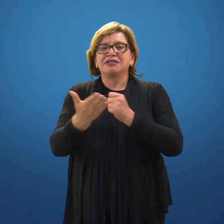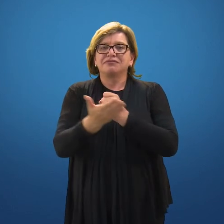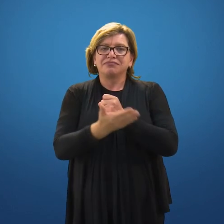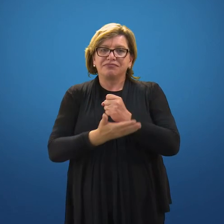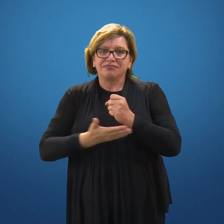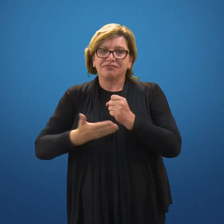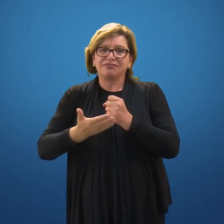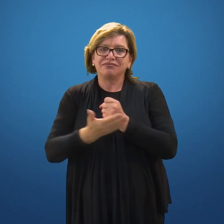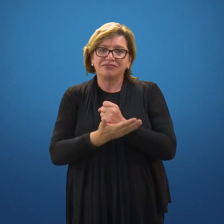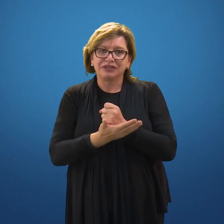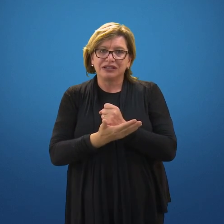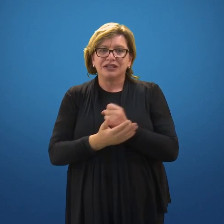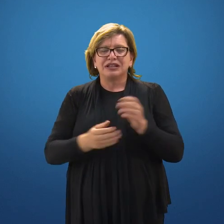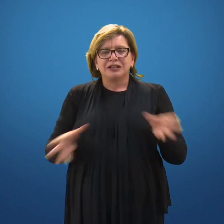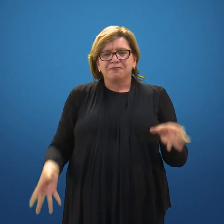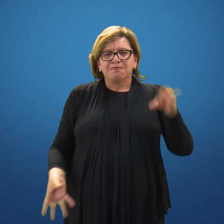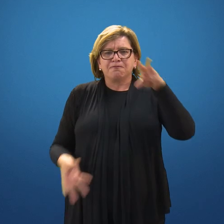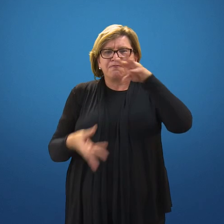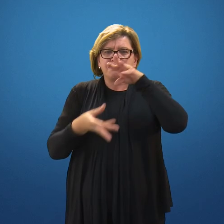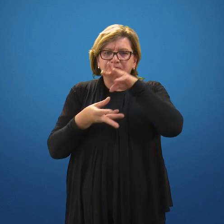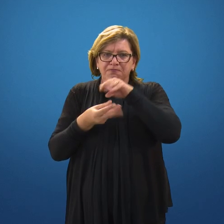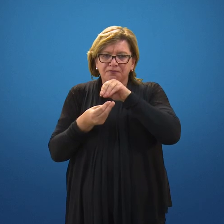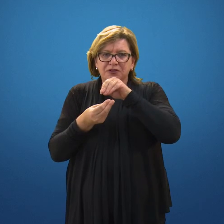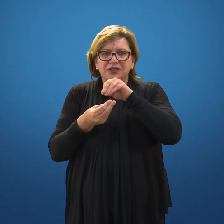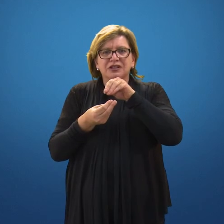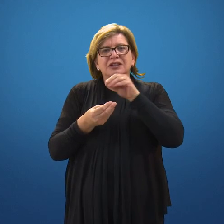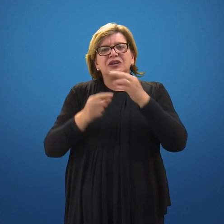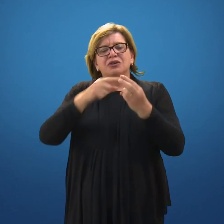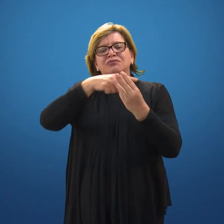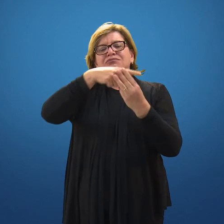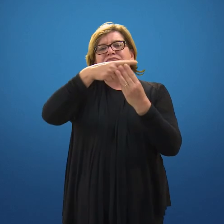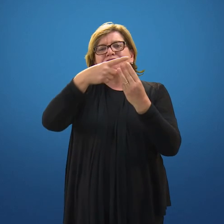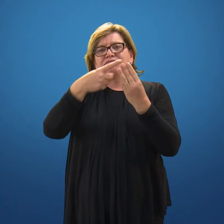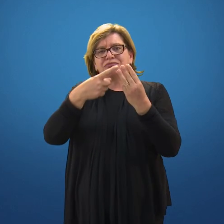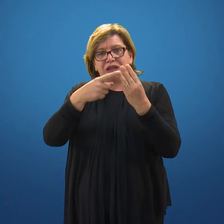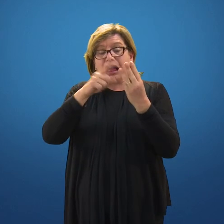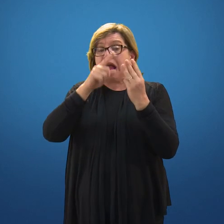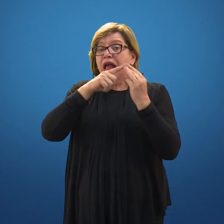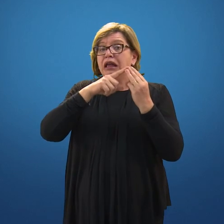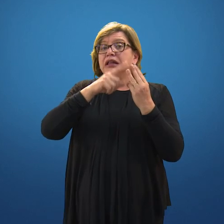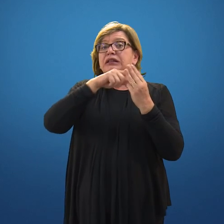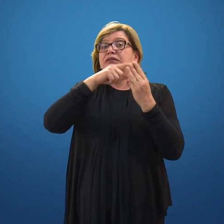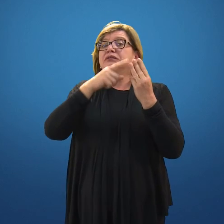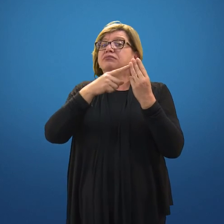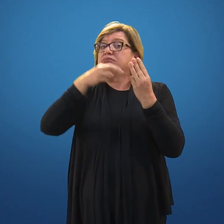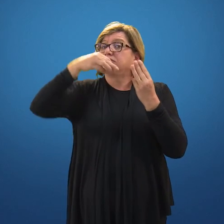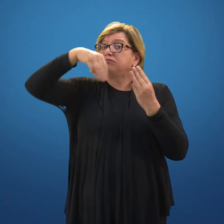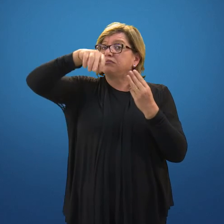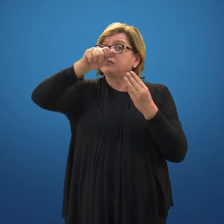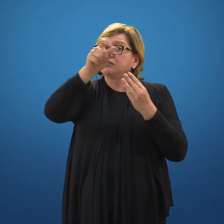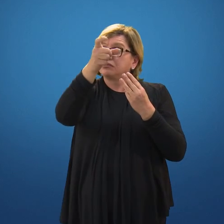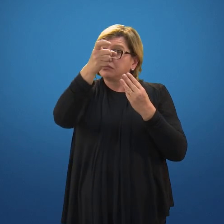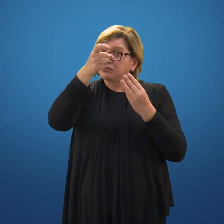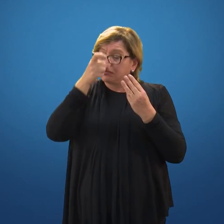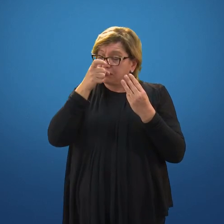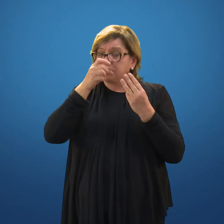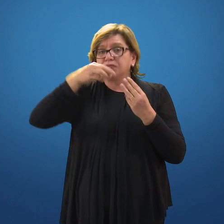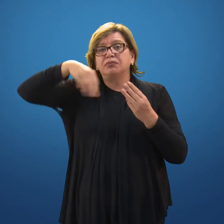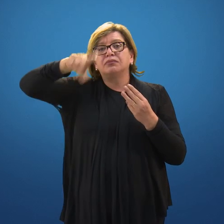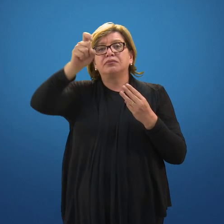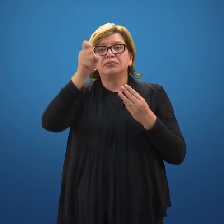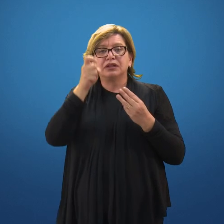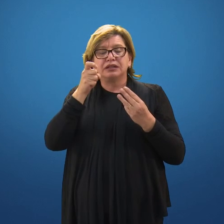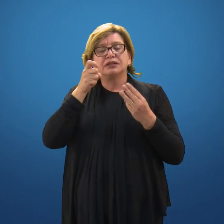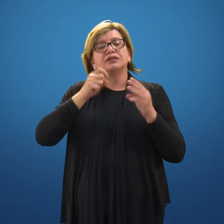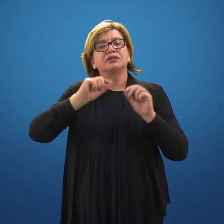Basicamente, e muito resumidamente, esses são os 3 pontos principais que sustentam aí a teoria